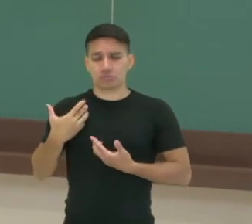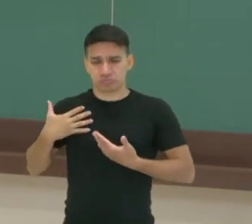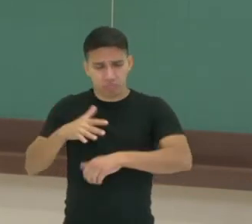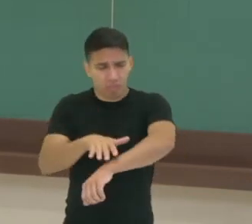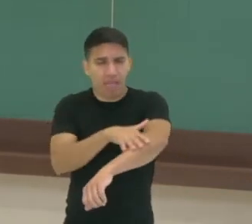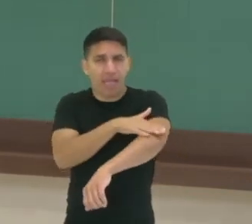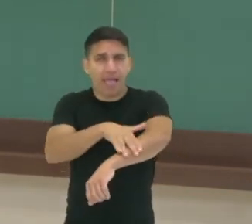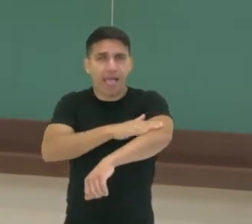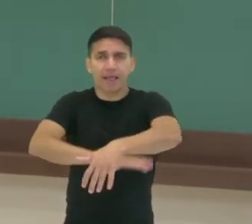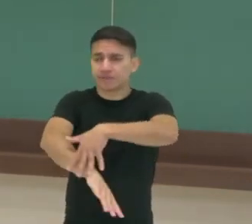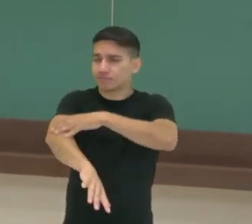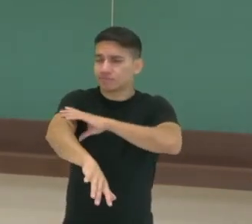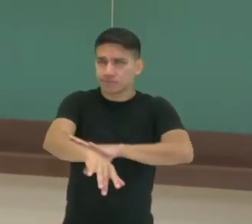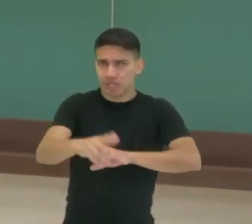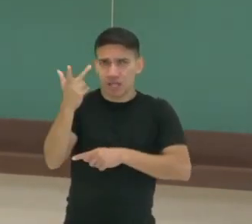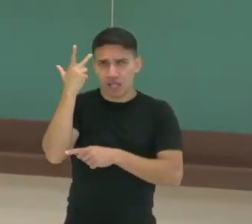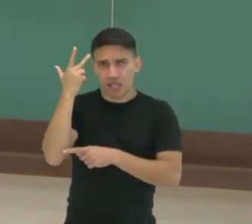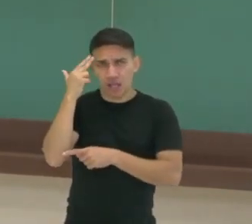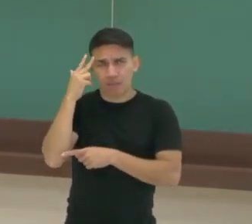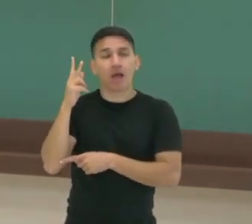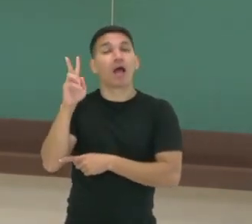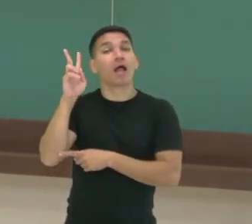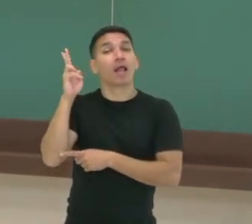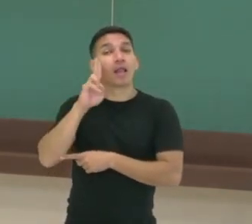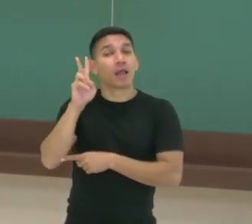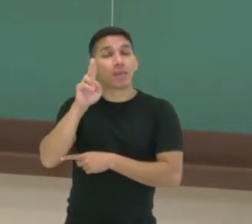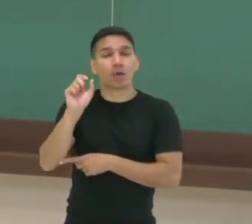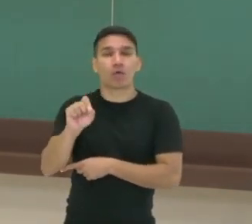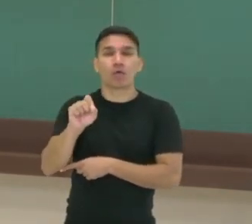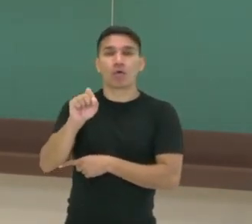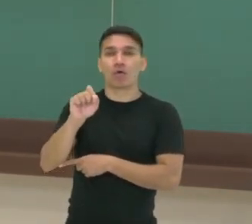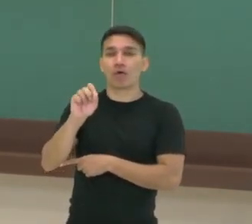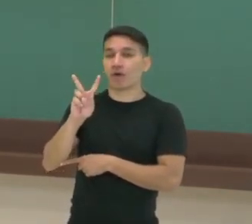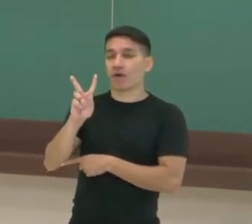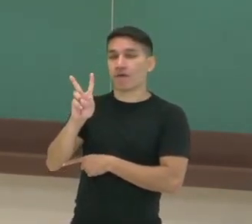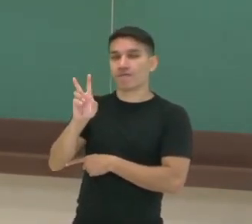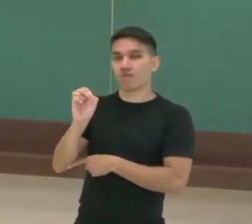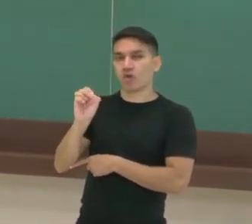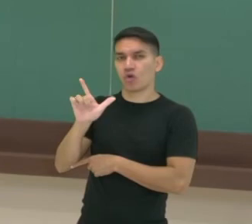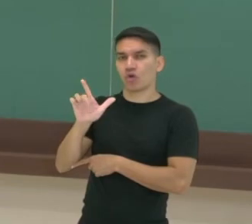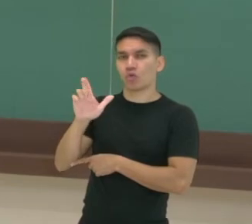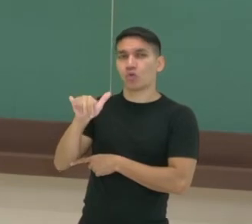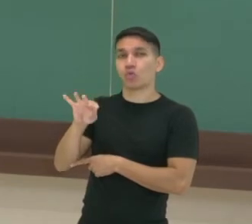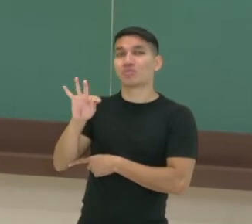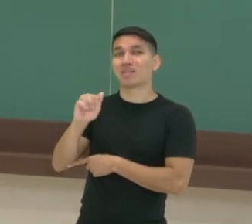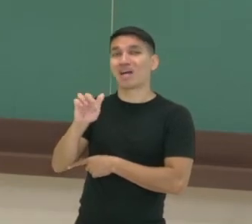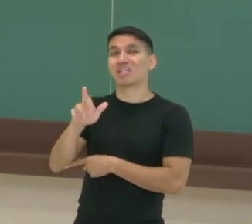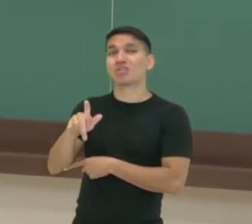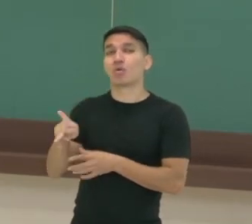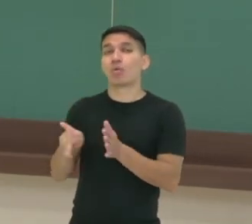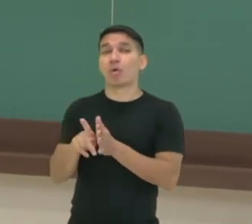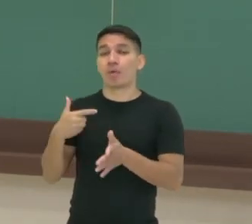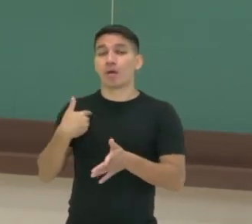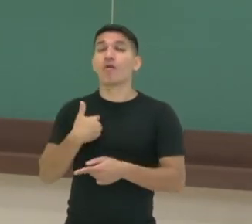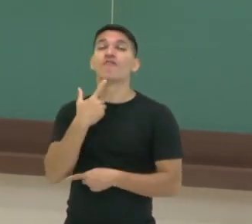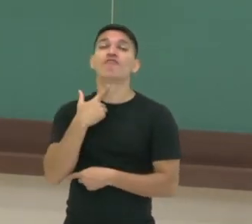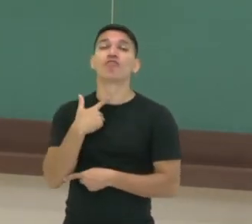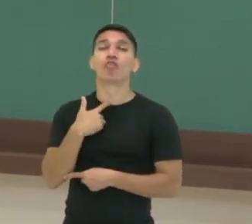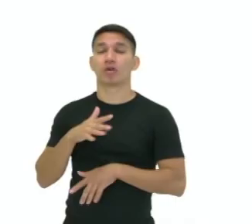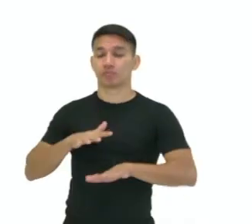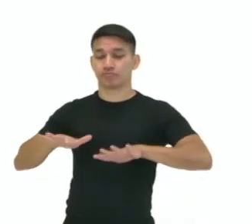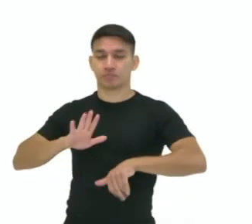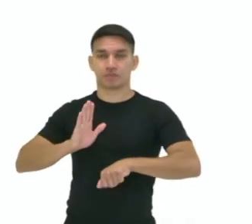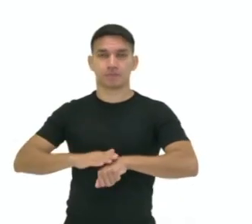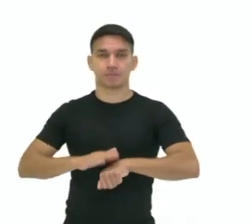braços. Lembra? Voluntário é aquele que eu faço o movimento conforme a minha vontade. Os sintomas incluem